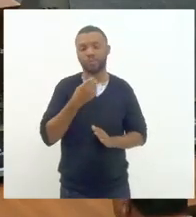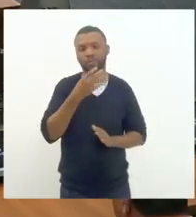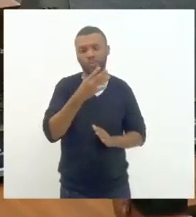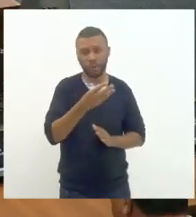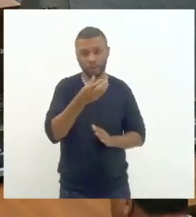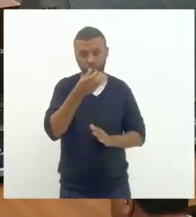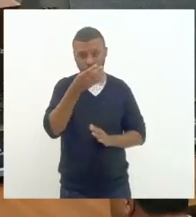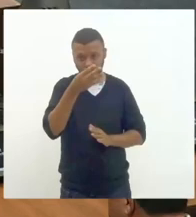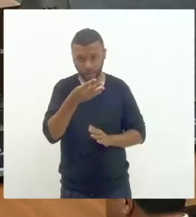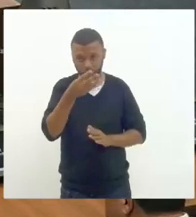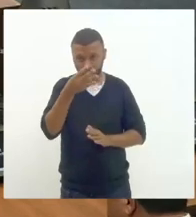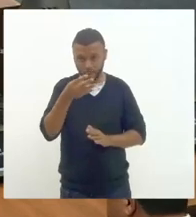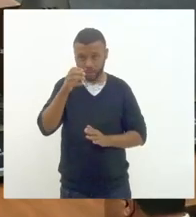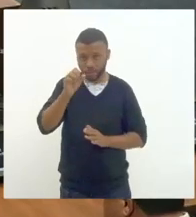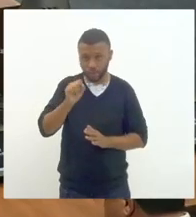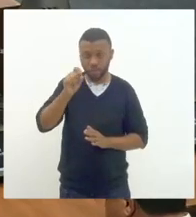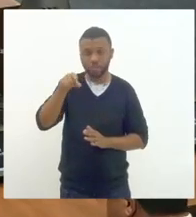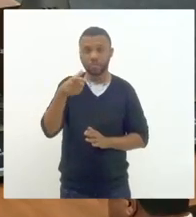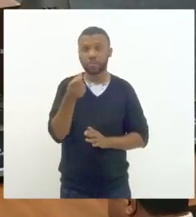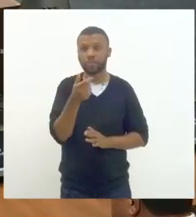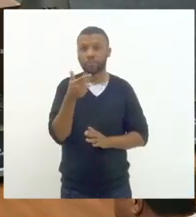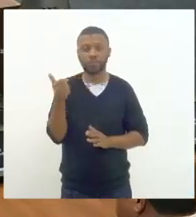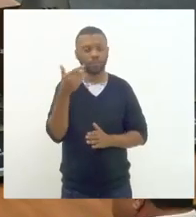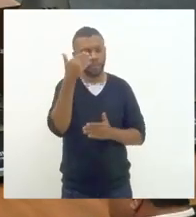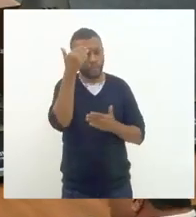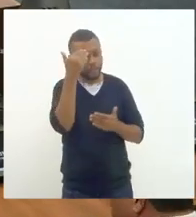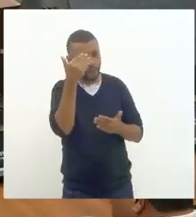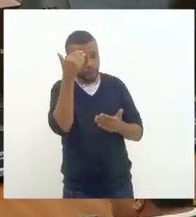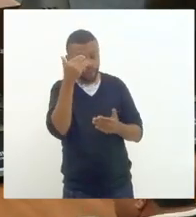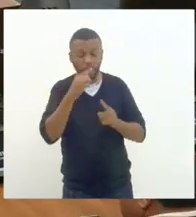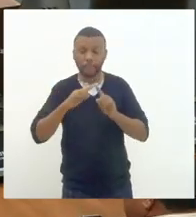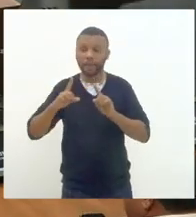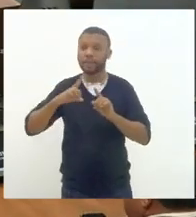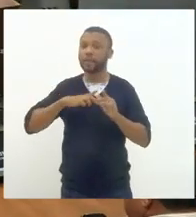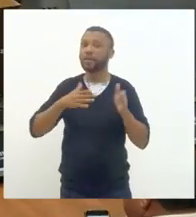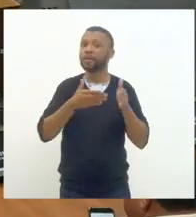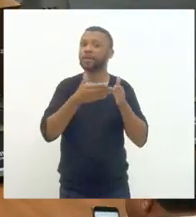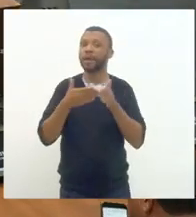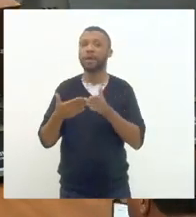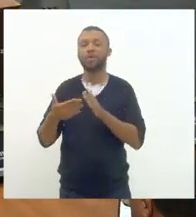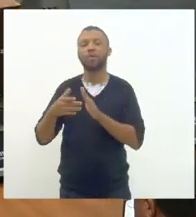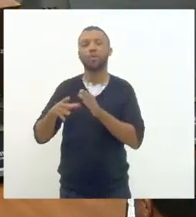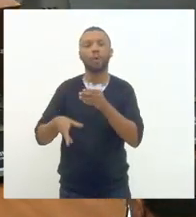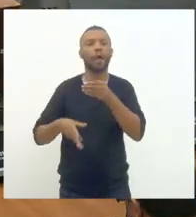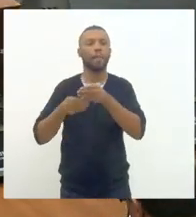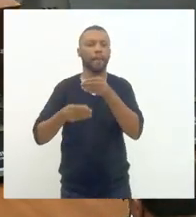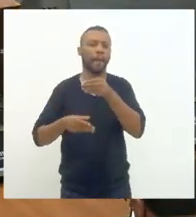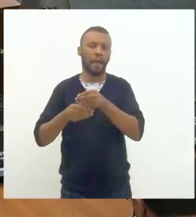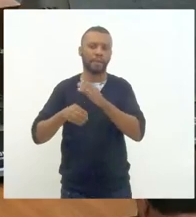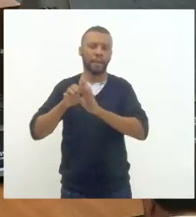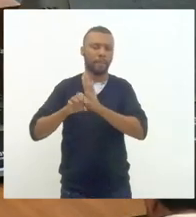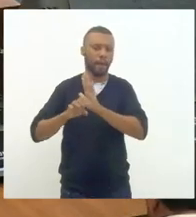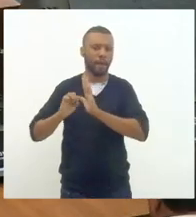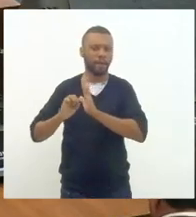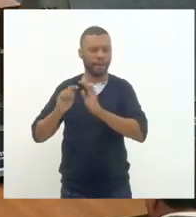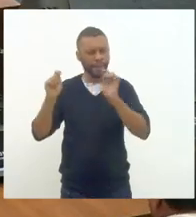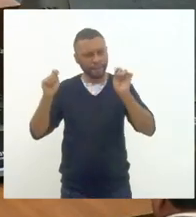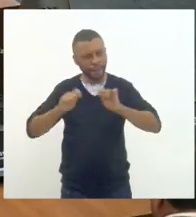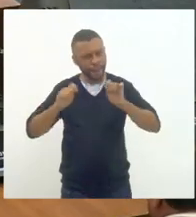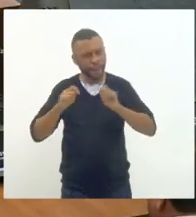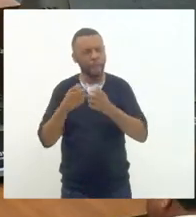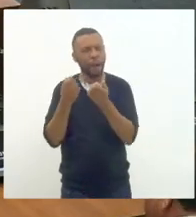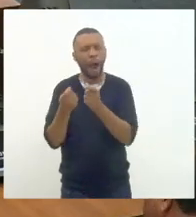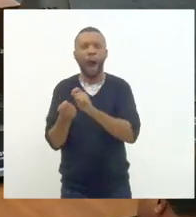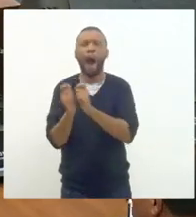referência. Obrigada, senhor presidente. Mas esse aí, o Gustavo, tem emendas. São e a primeira dá discussão. Dá para catar as